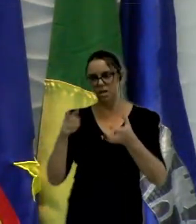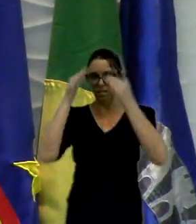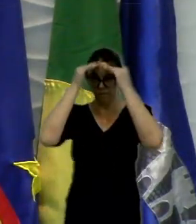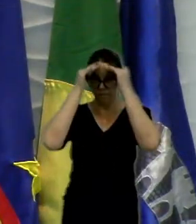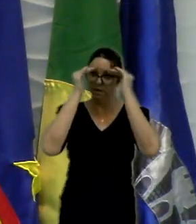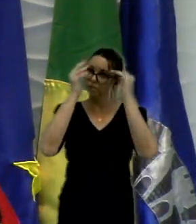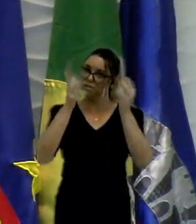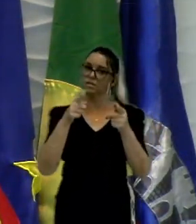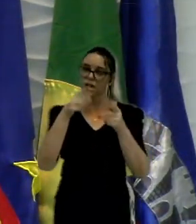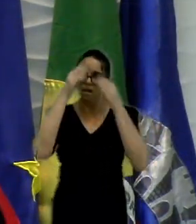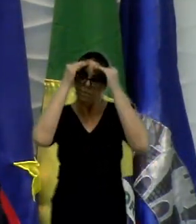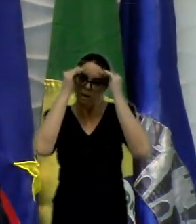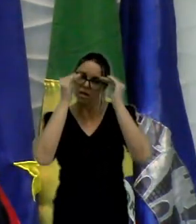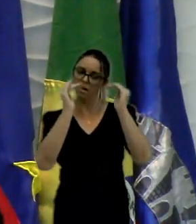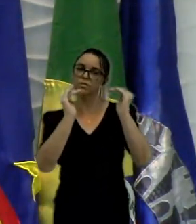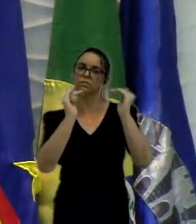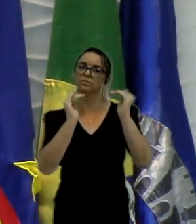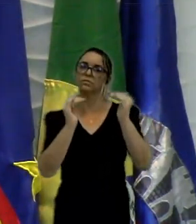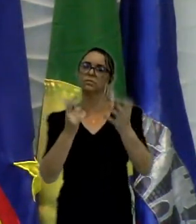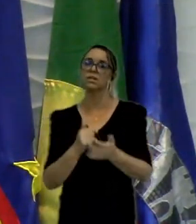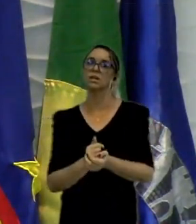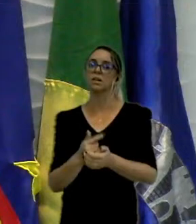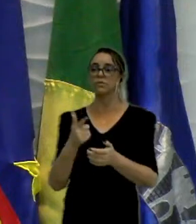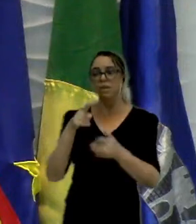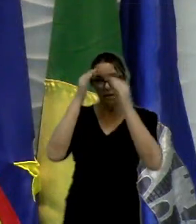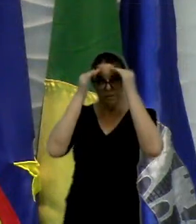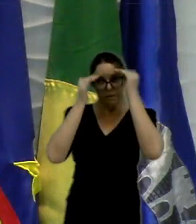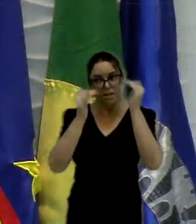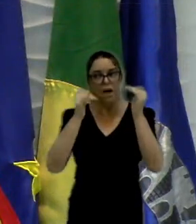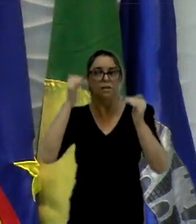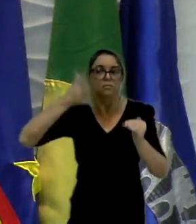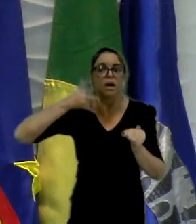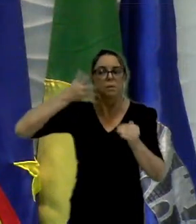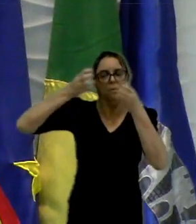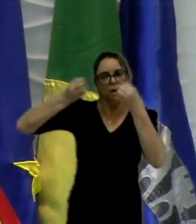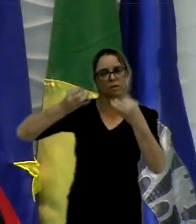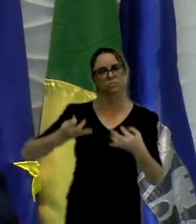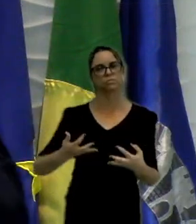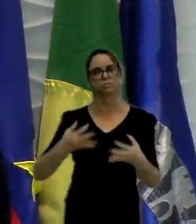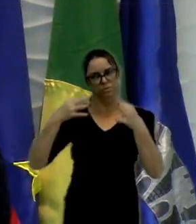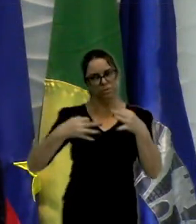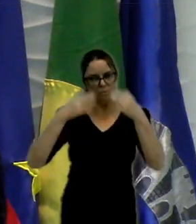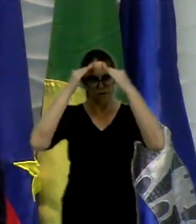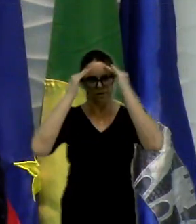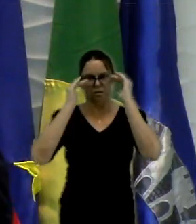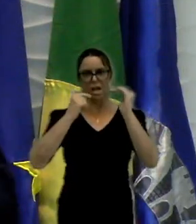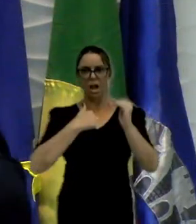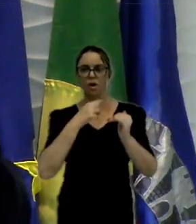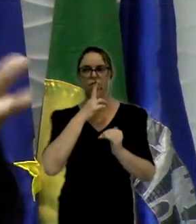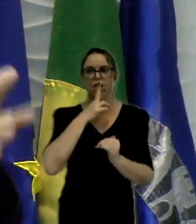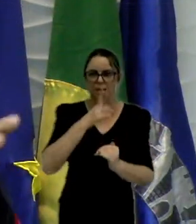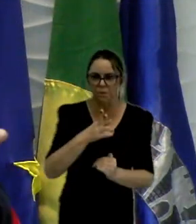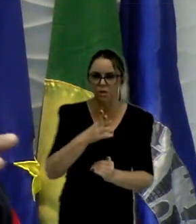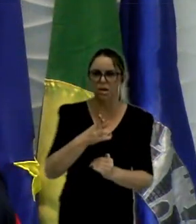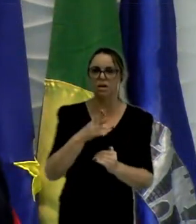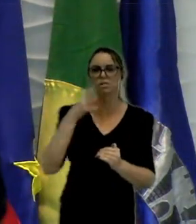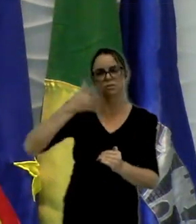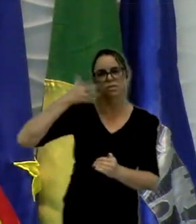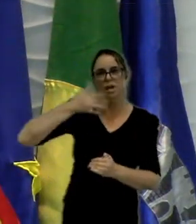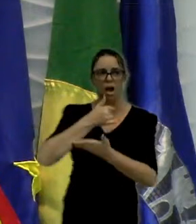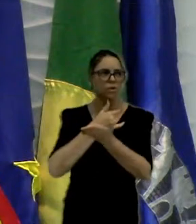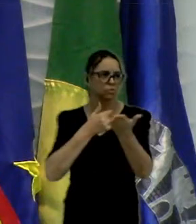estou respeitando agora, veja a boca que eu disse. Respeitasse no seu discurso. Eu estou vendo. Eu vou lhe responder no meu discurso. E peço até desculpa a